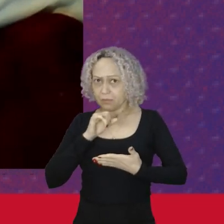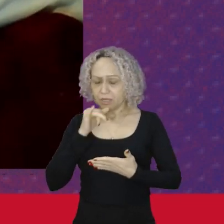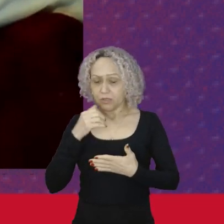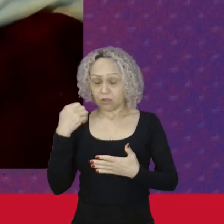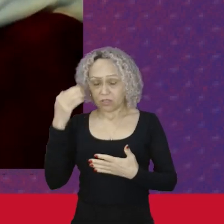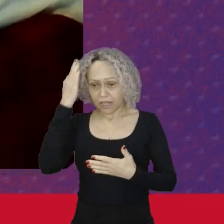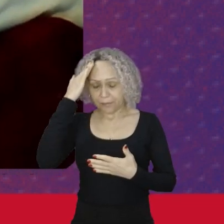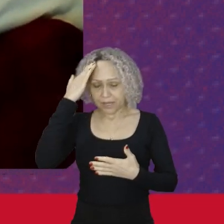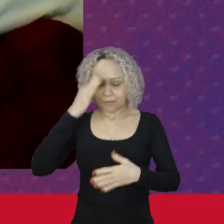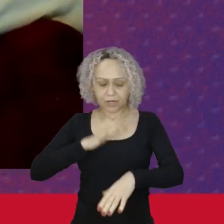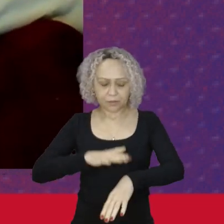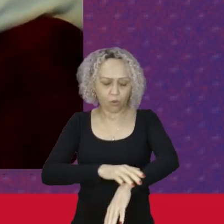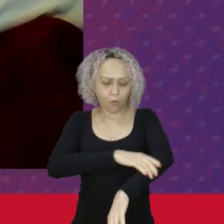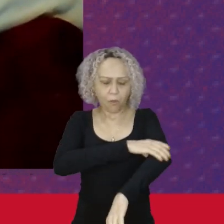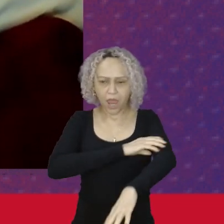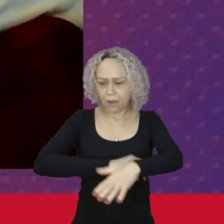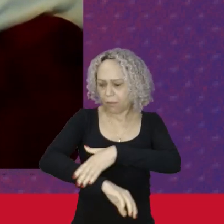a Deus.